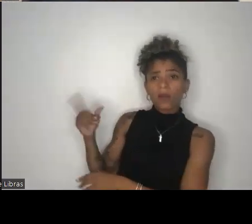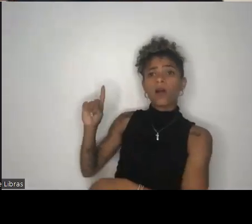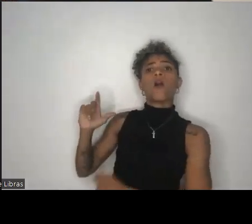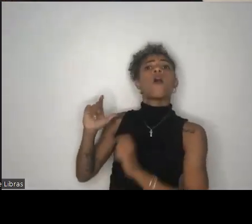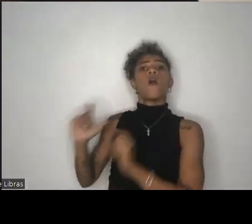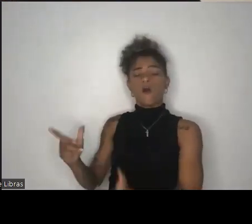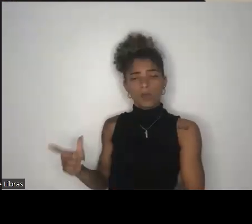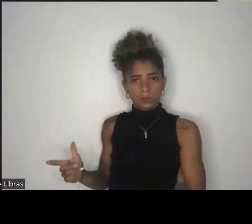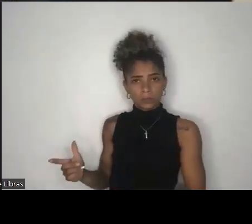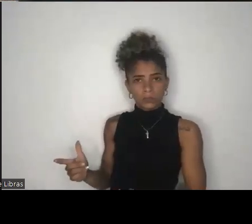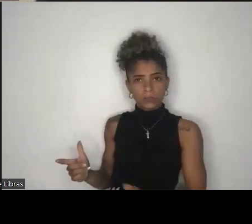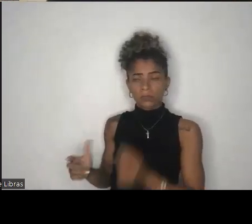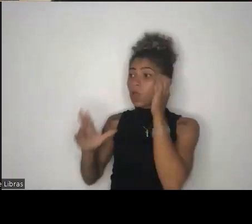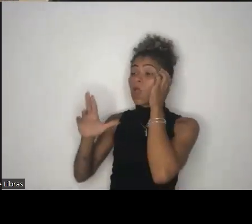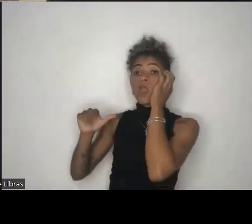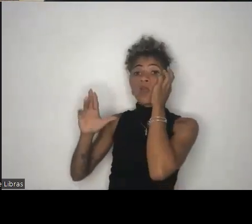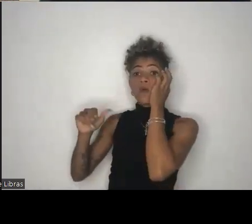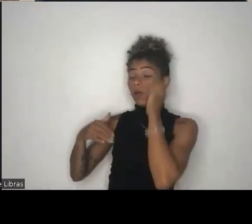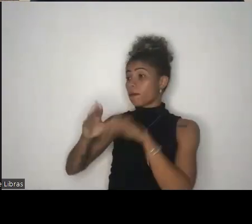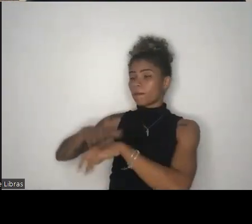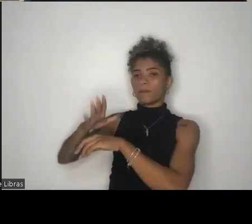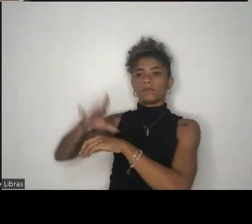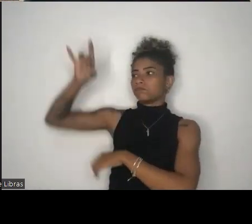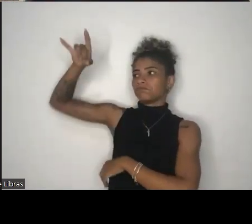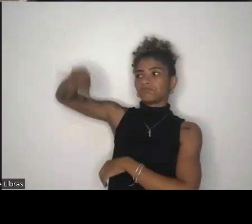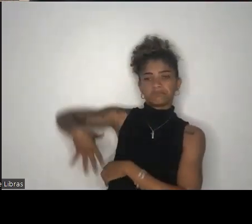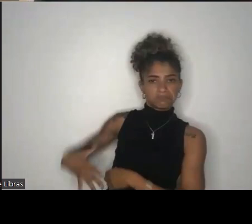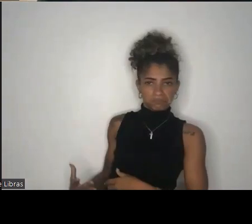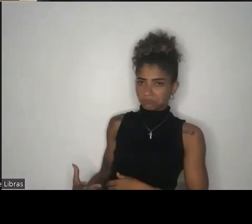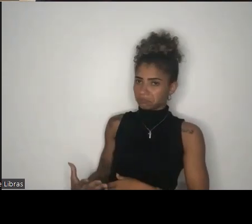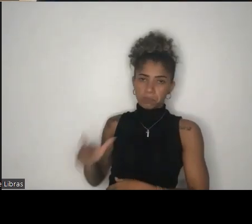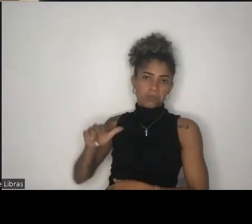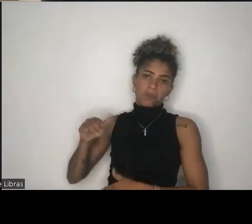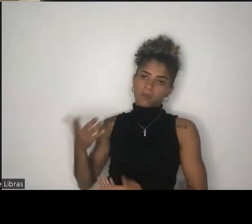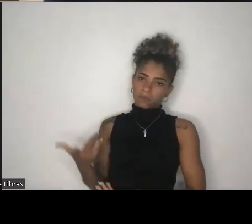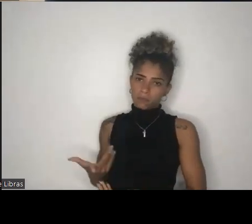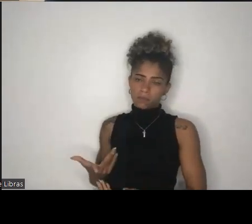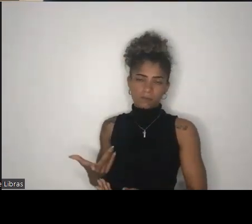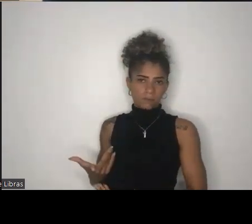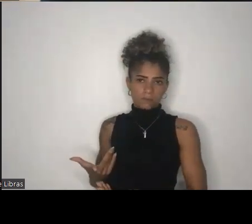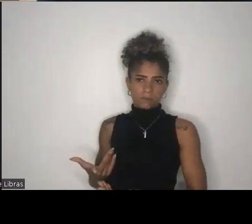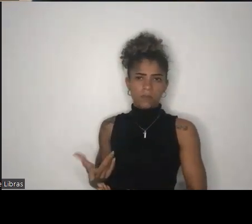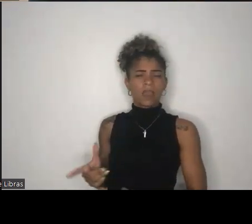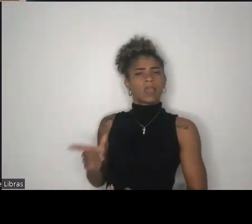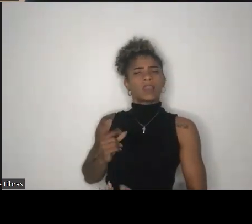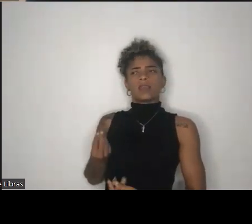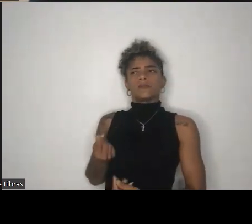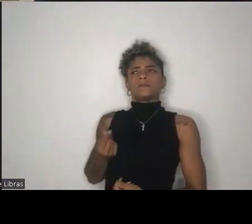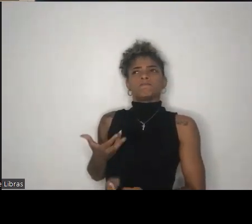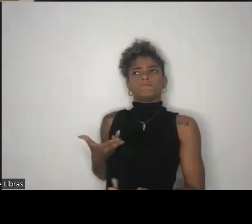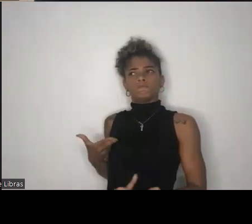eu nunca mais deixei um pouco essa essa questão de ter Esse envolvimento